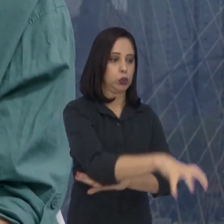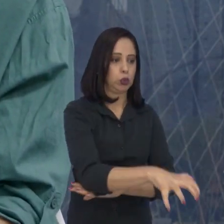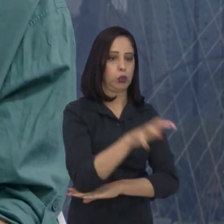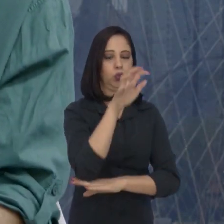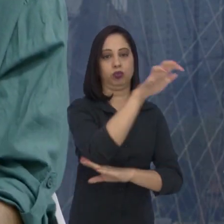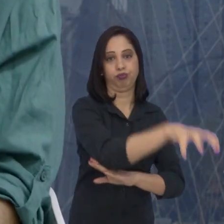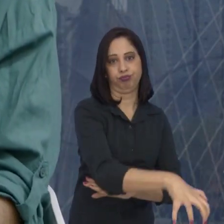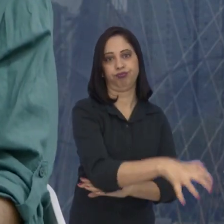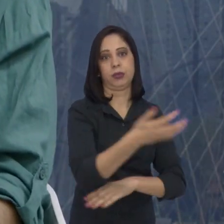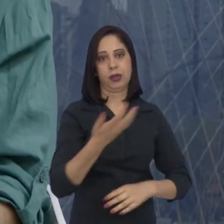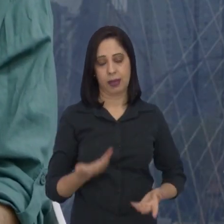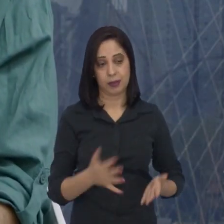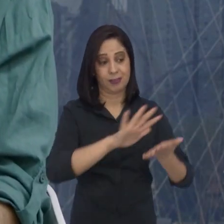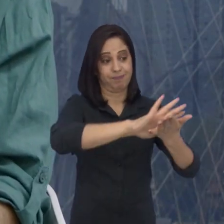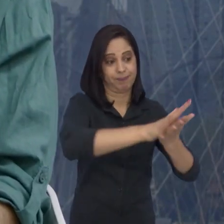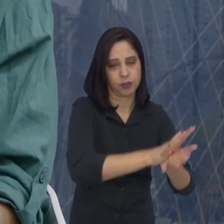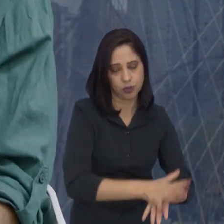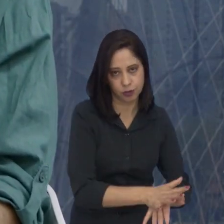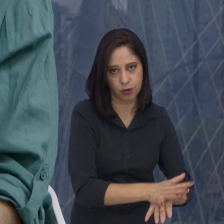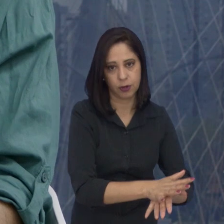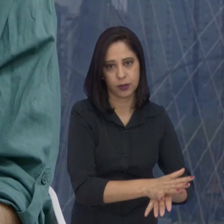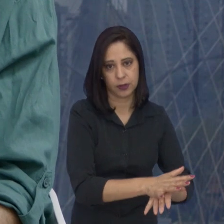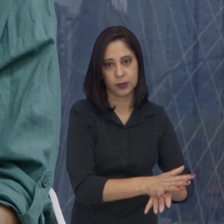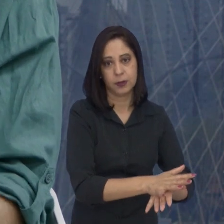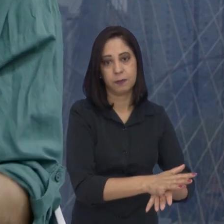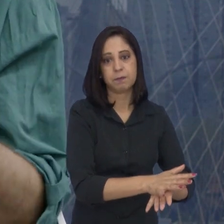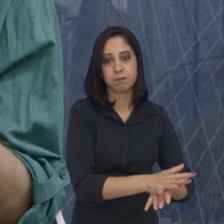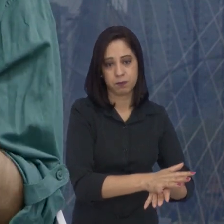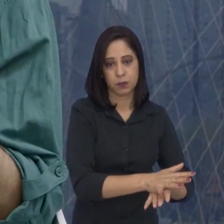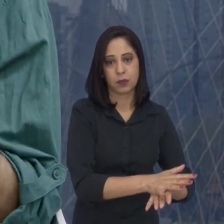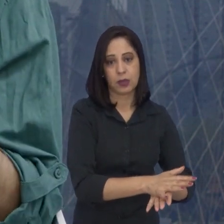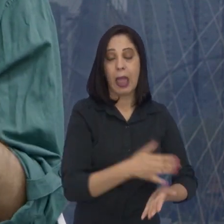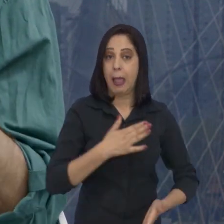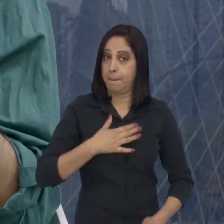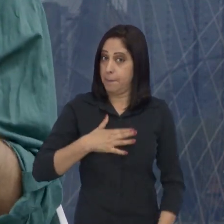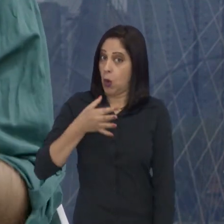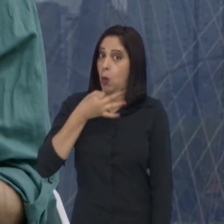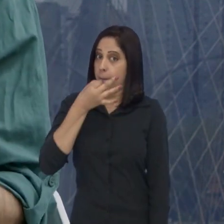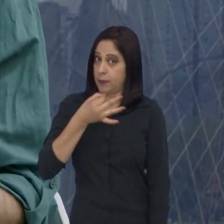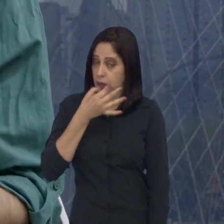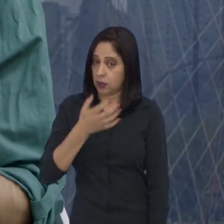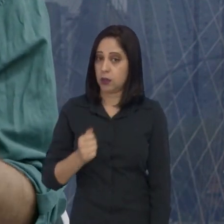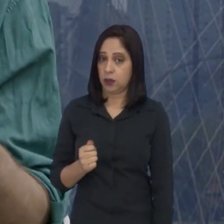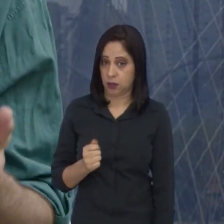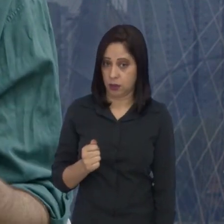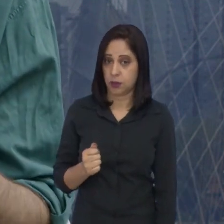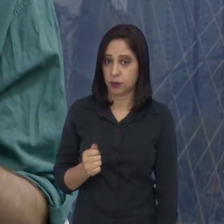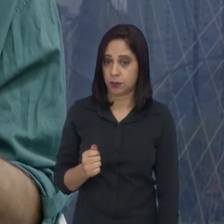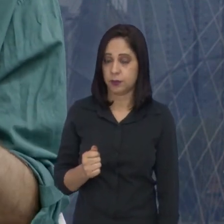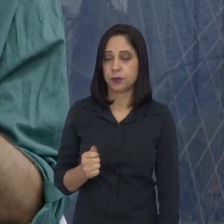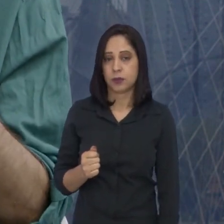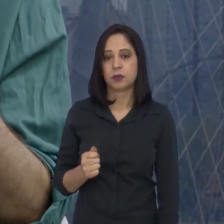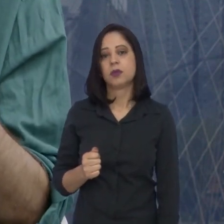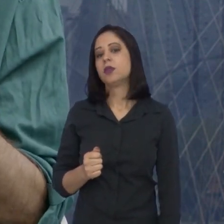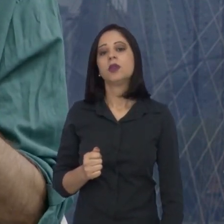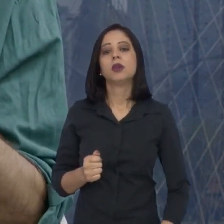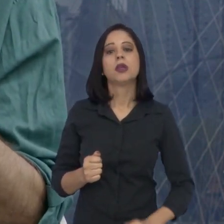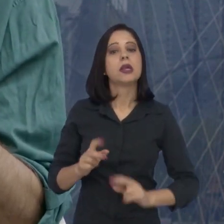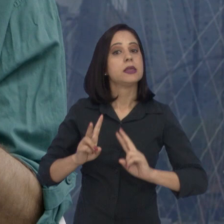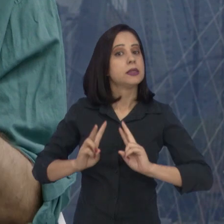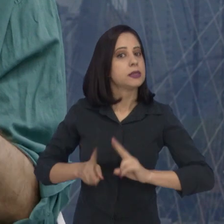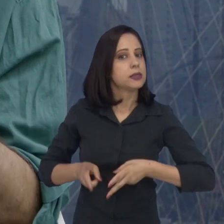novas unidades, sem contar que a crítica que se faz, a academia faz e fez a